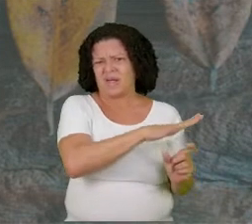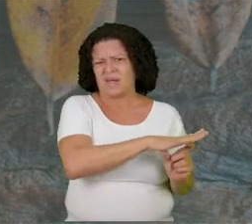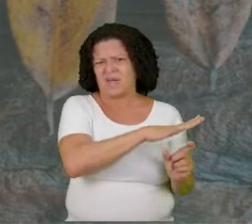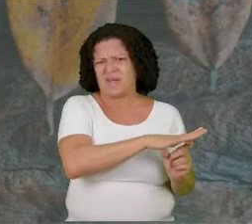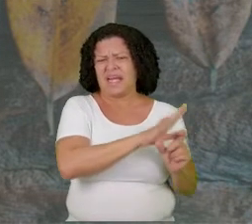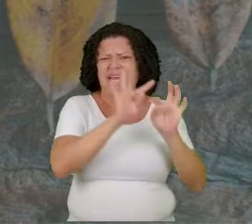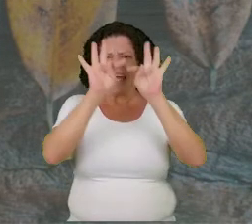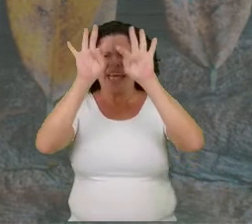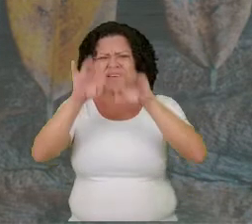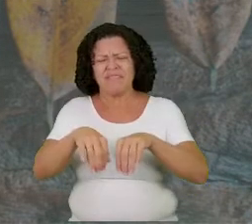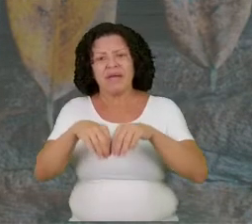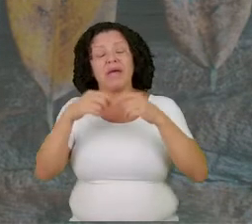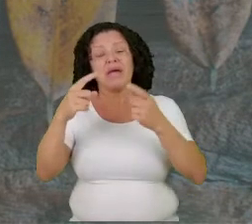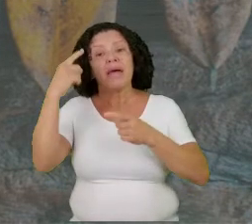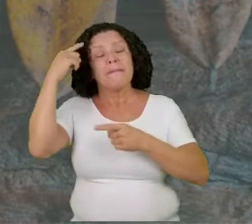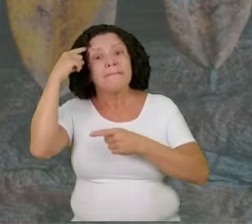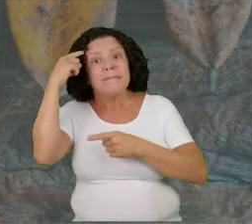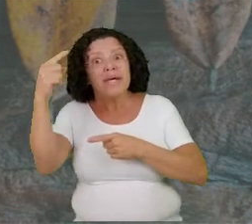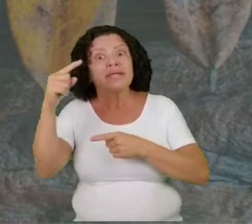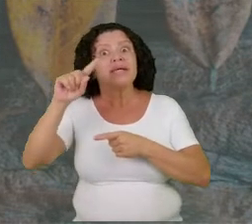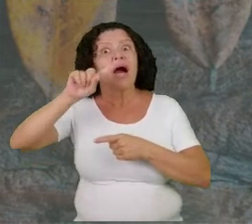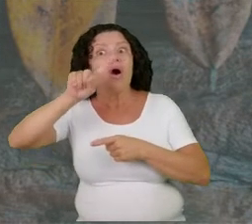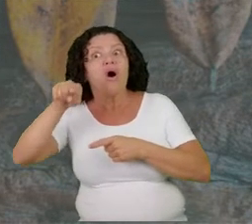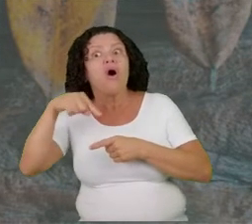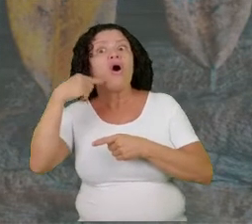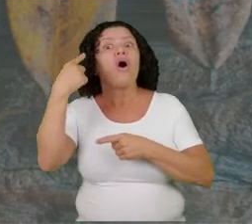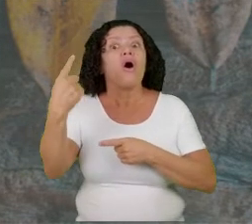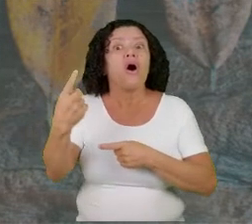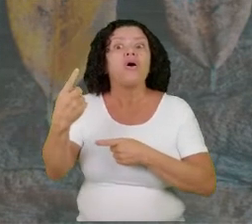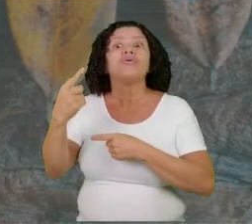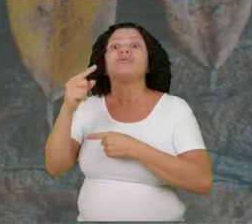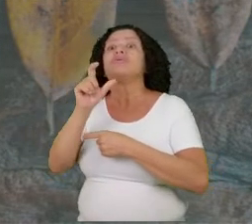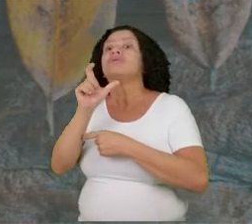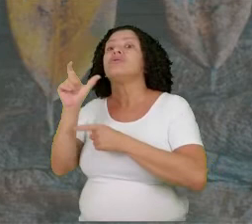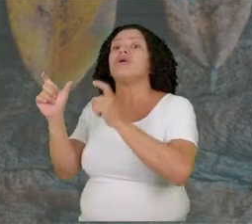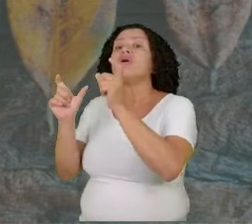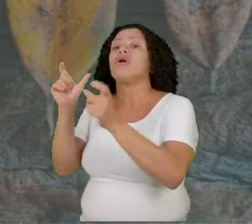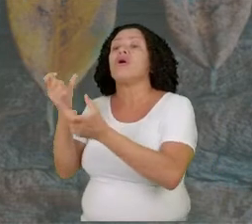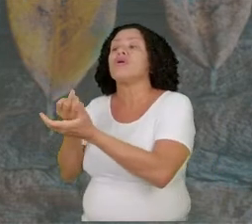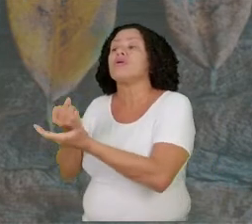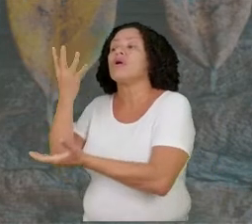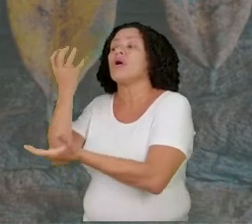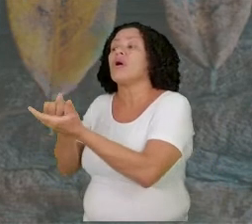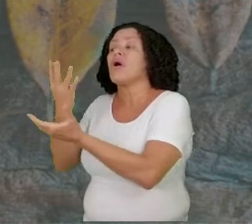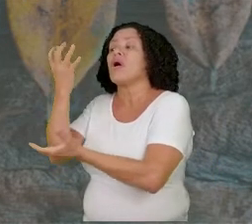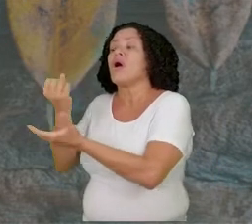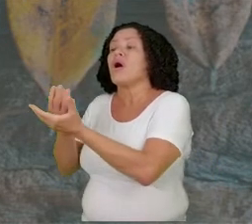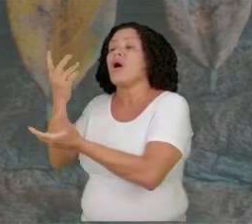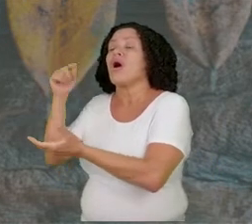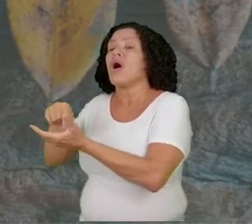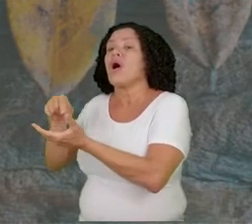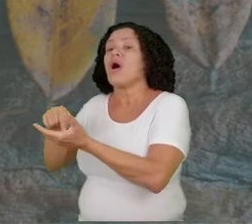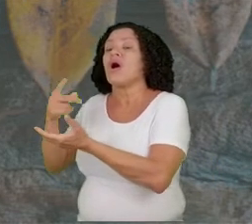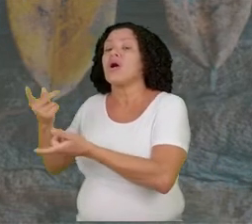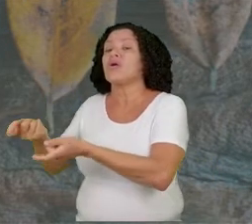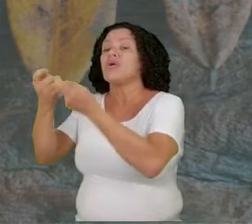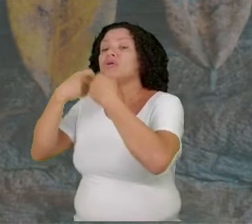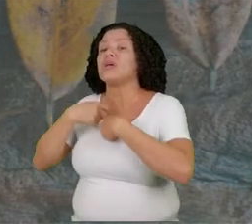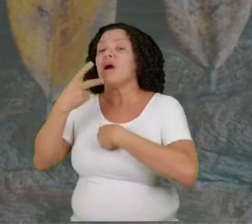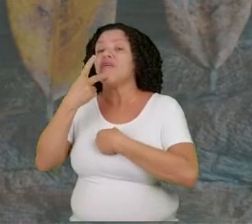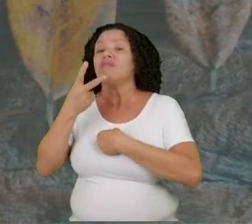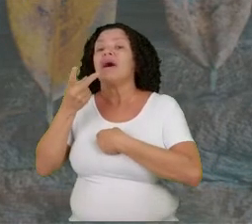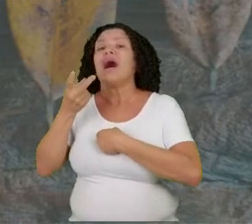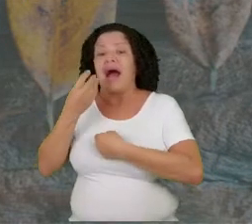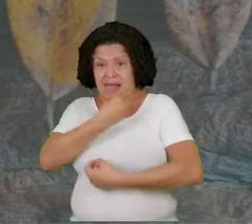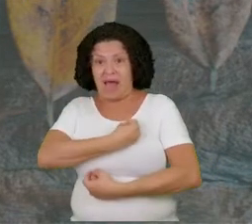de finitude e incorporar esse ensinamento que a doutrina espírita nos deu de continuidade da vida.